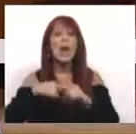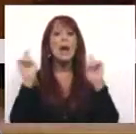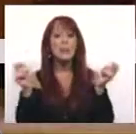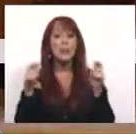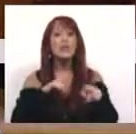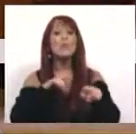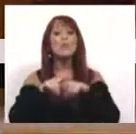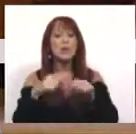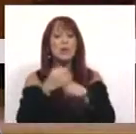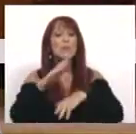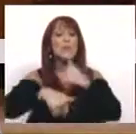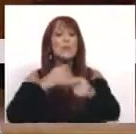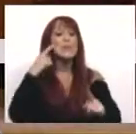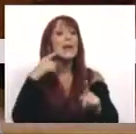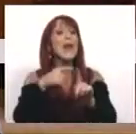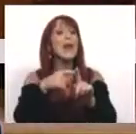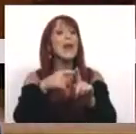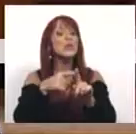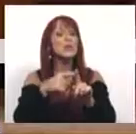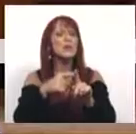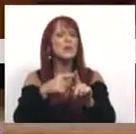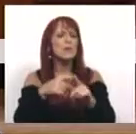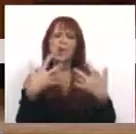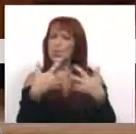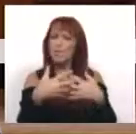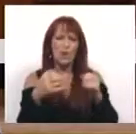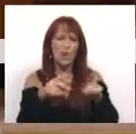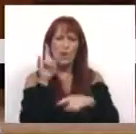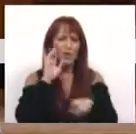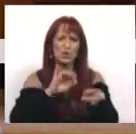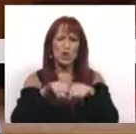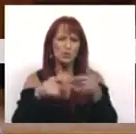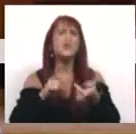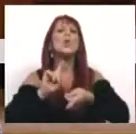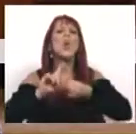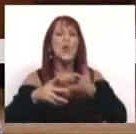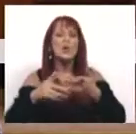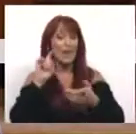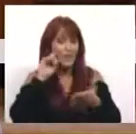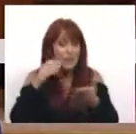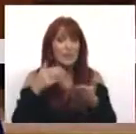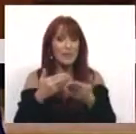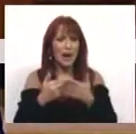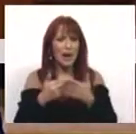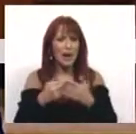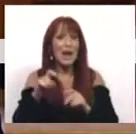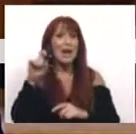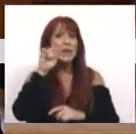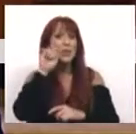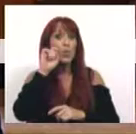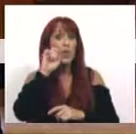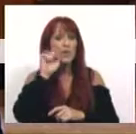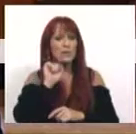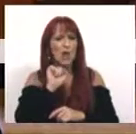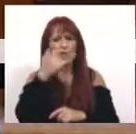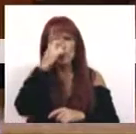promover políticas eficazes neste sentido é, sem sombra de dúvida, senhoras e senhores deputados, garantir a segurança